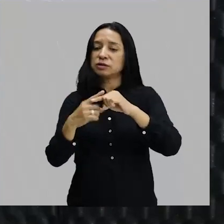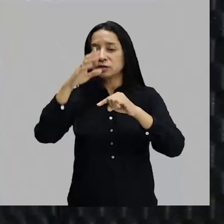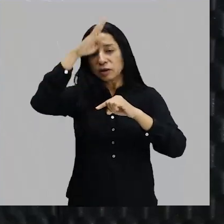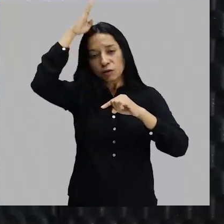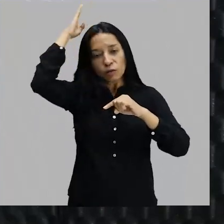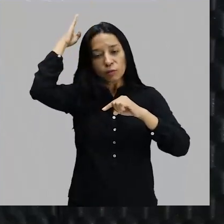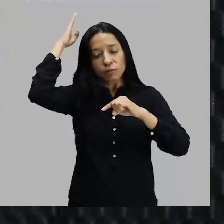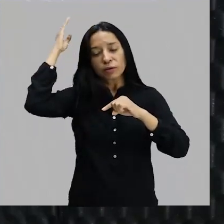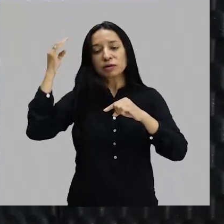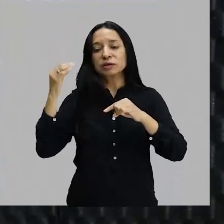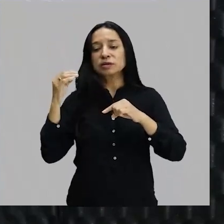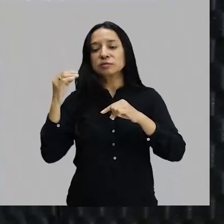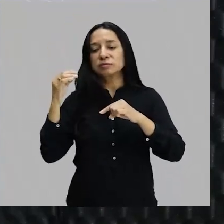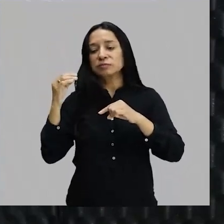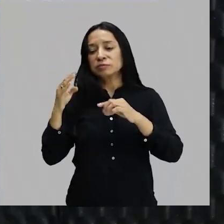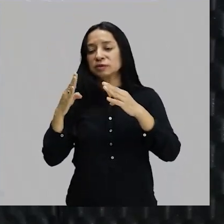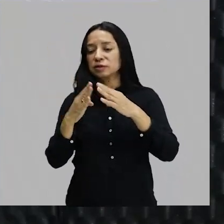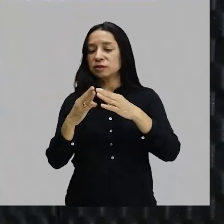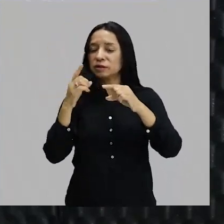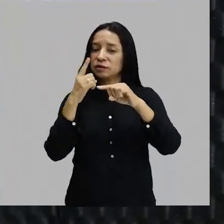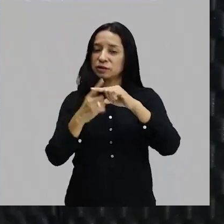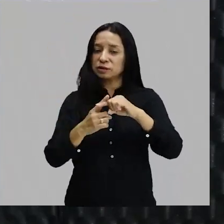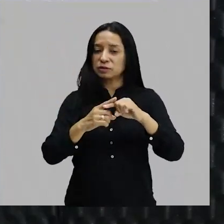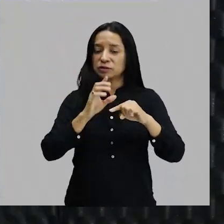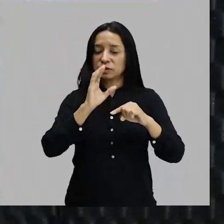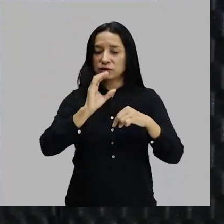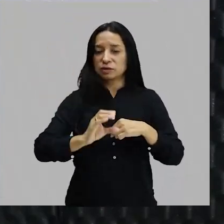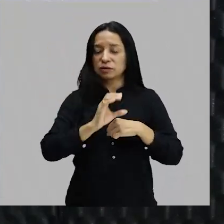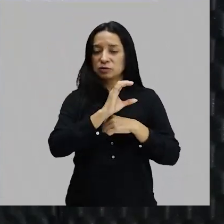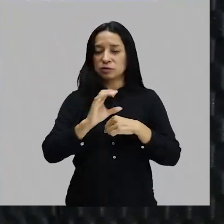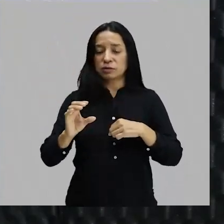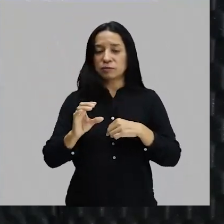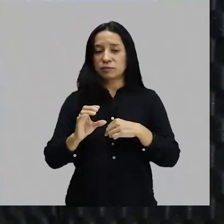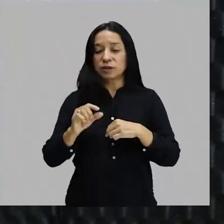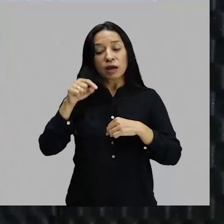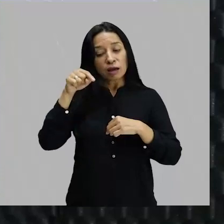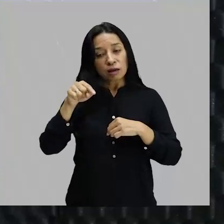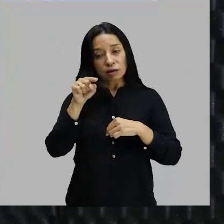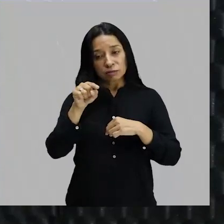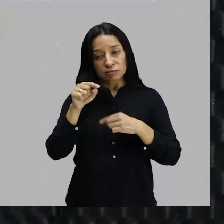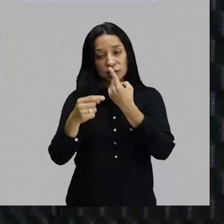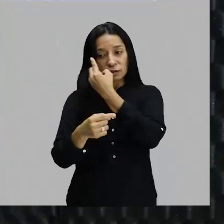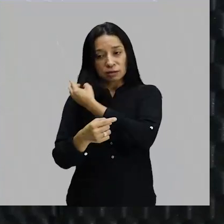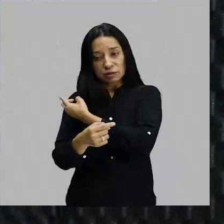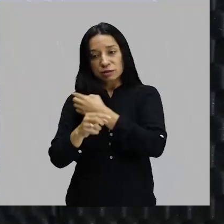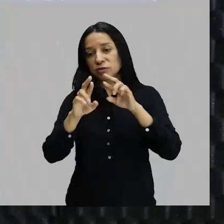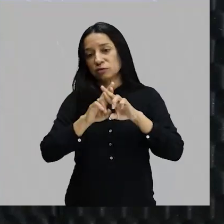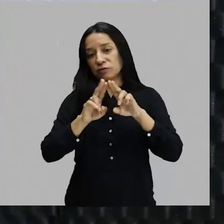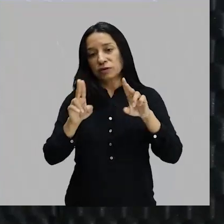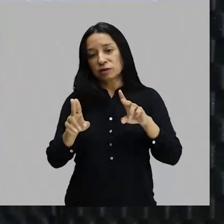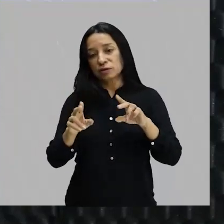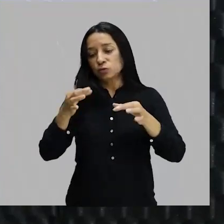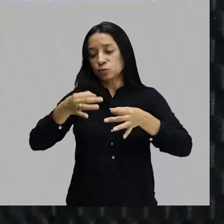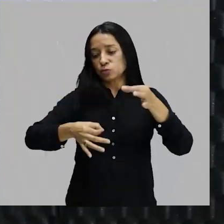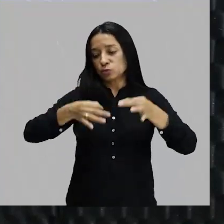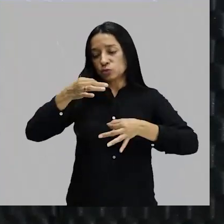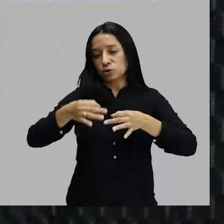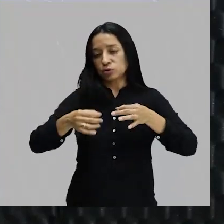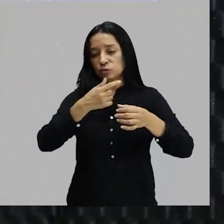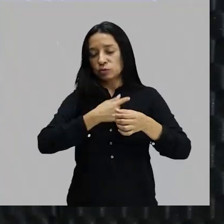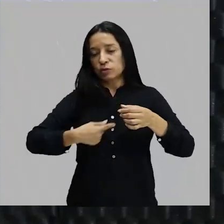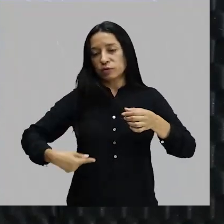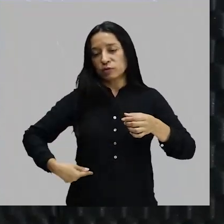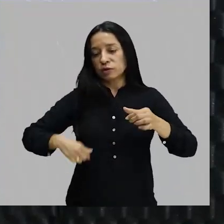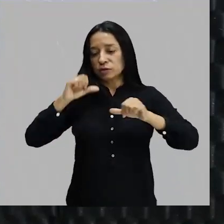romana para igreja cristã. Nesse caso aqui é diferente. Os prédios eram jurídicos, governamentais, e foram transformados